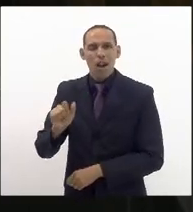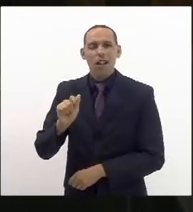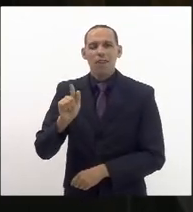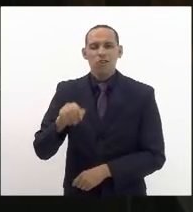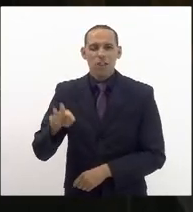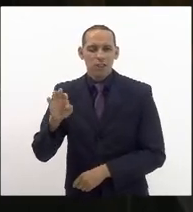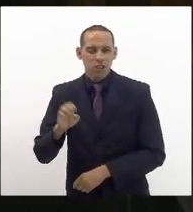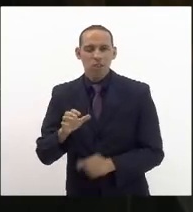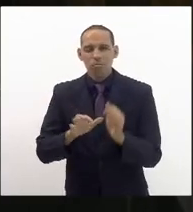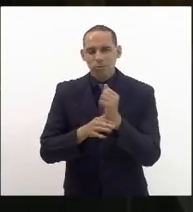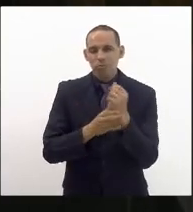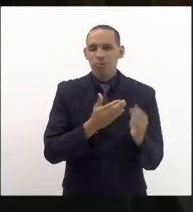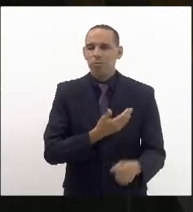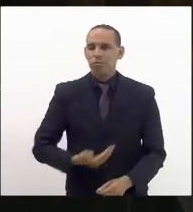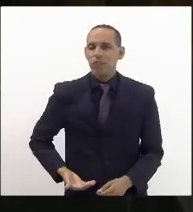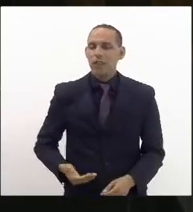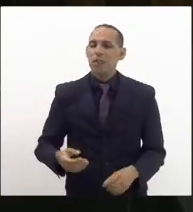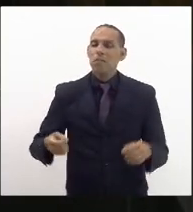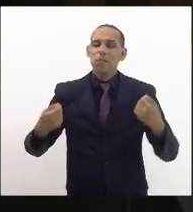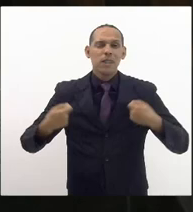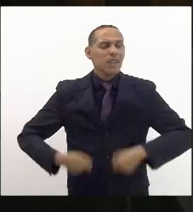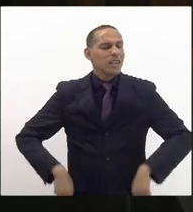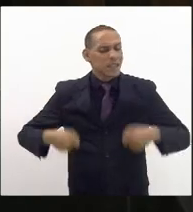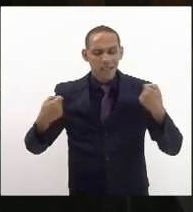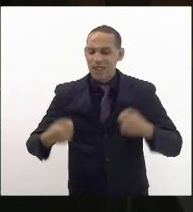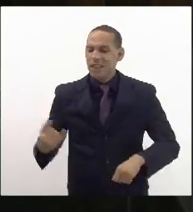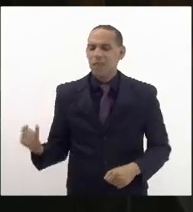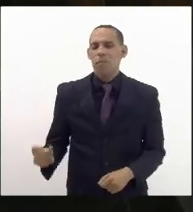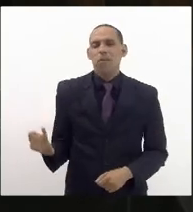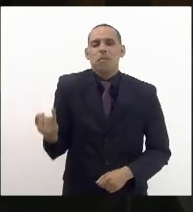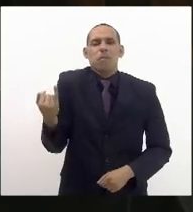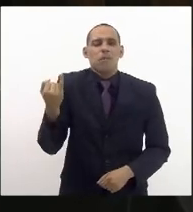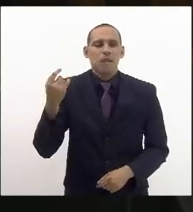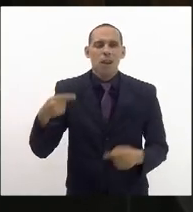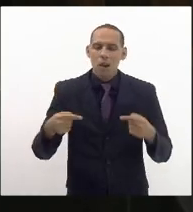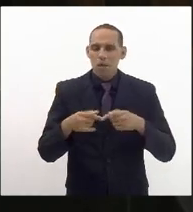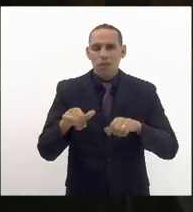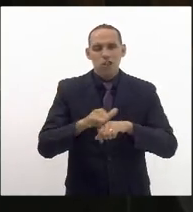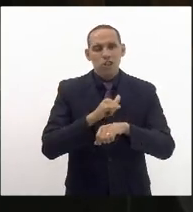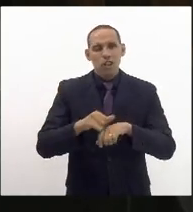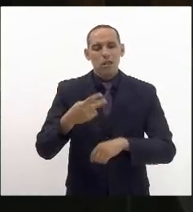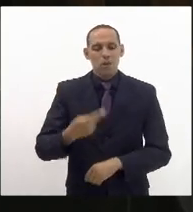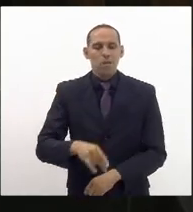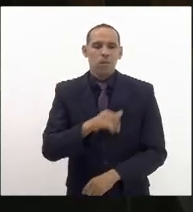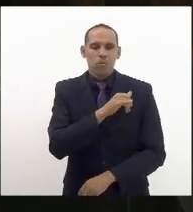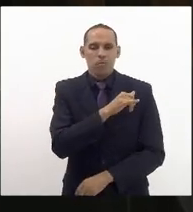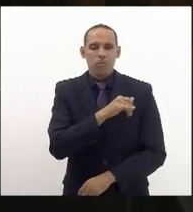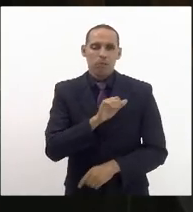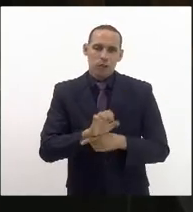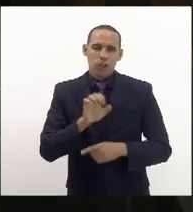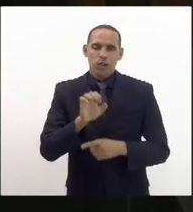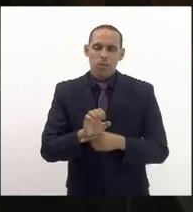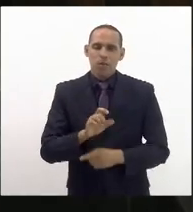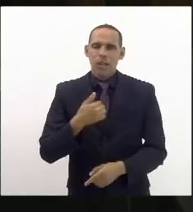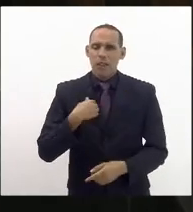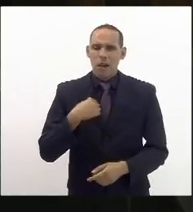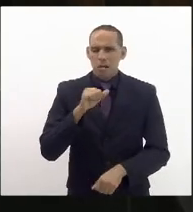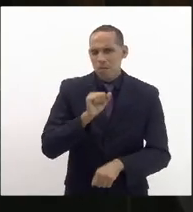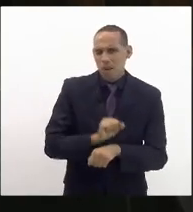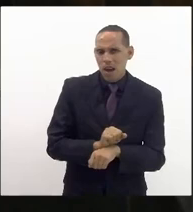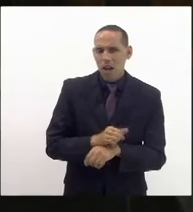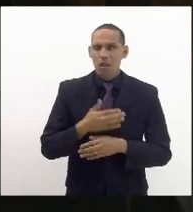pública, e é indispensável, uma questão estratégica para o nosso Estado, e eu não vou sossegar